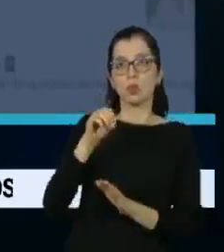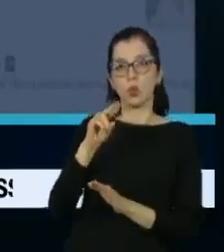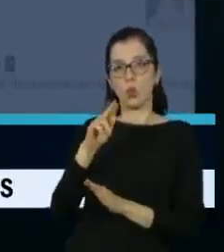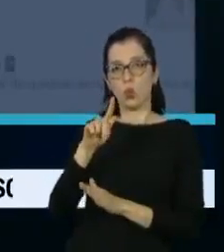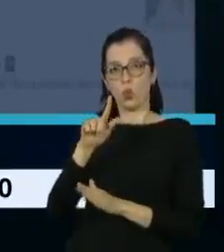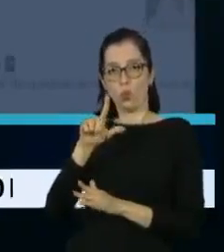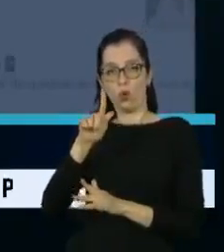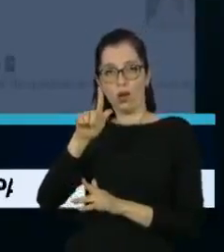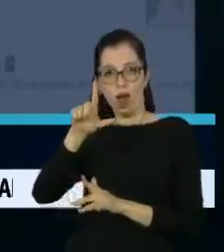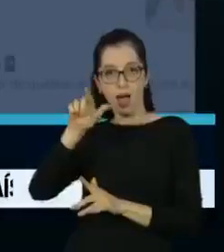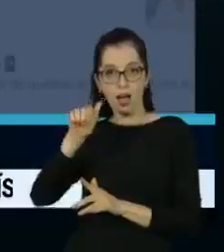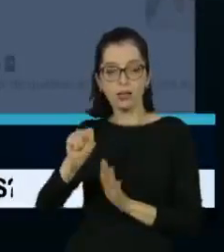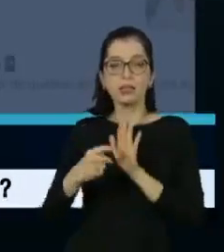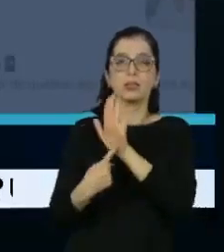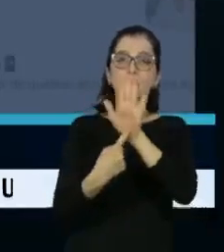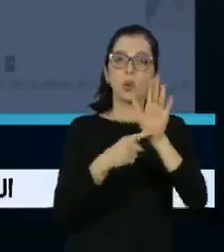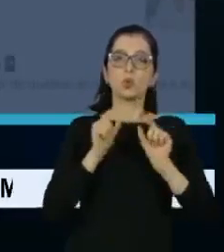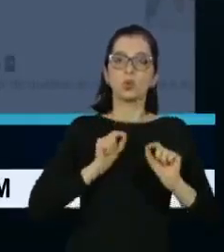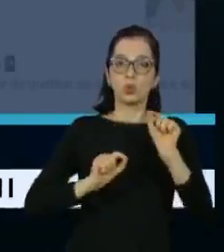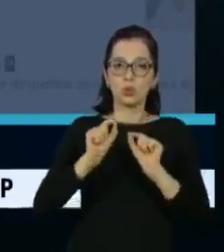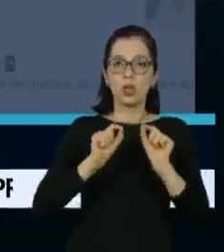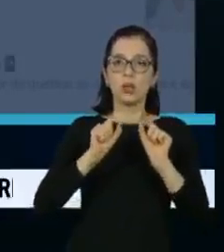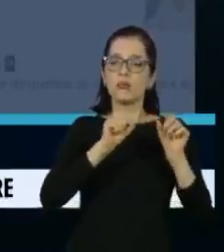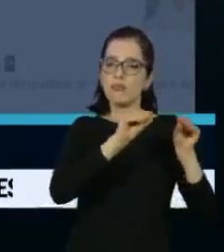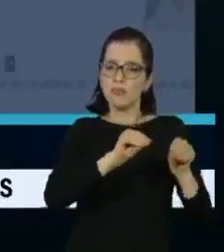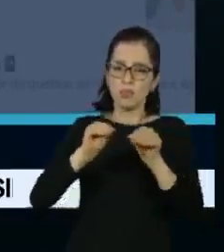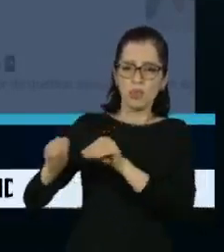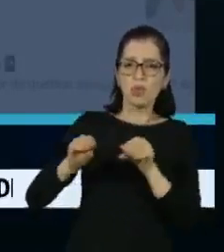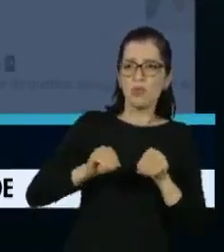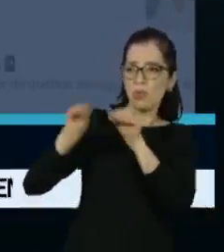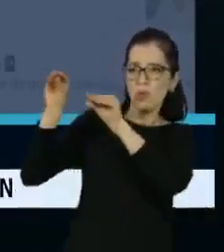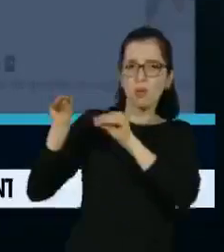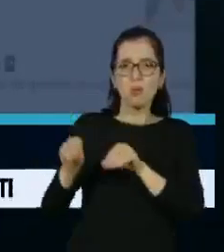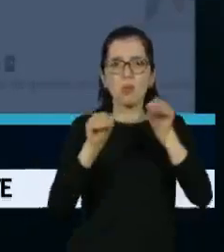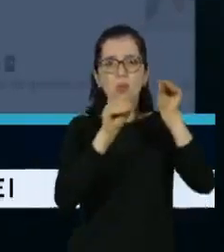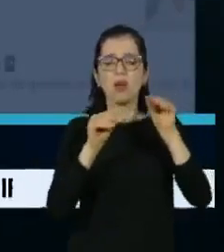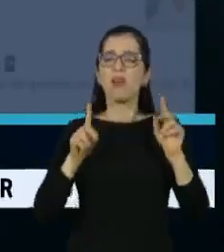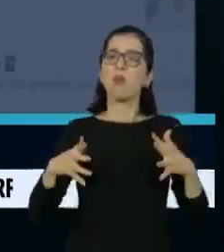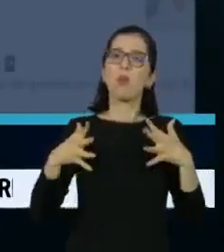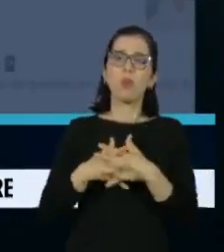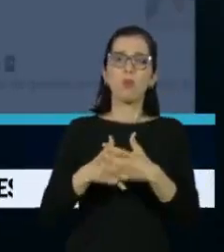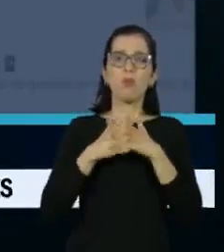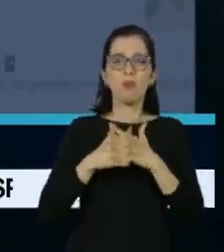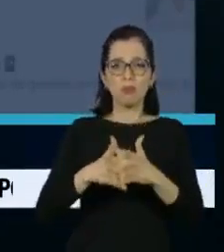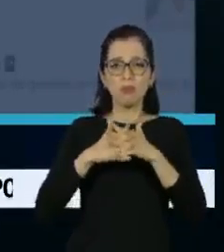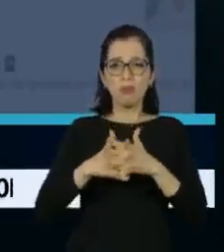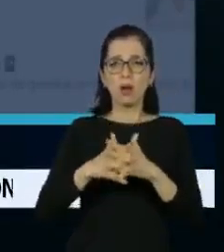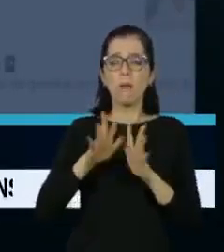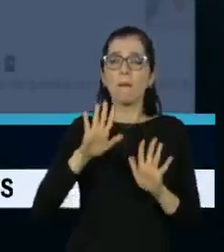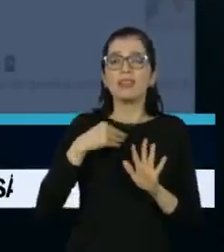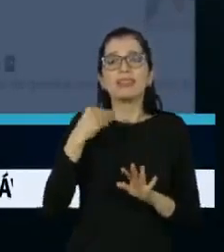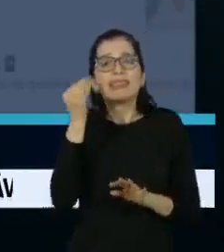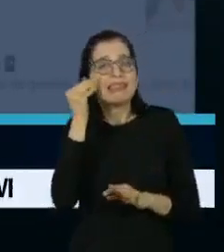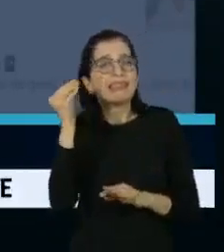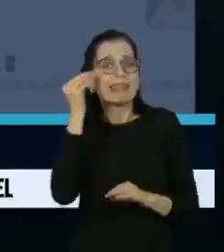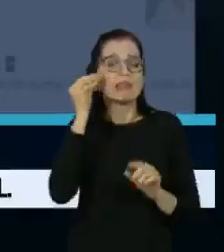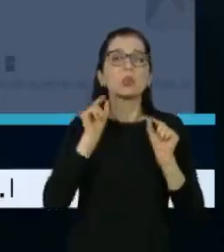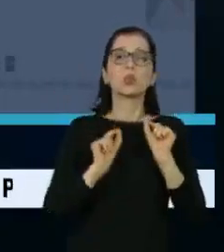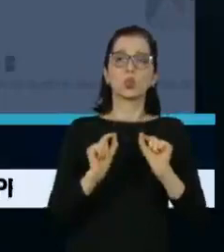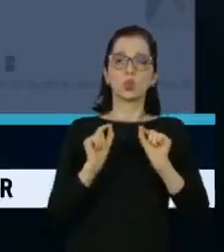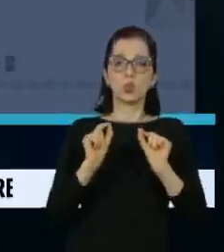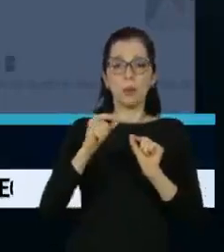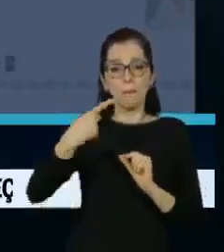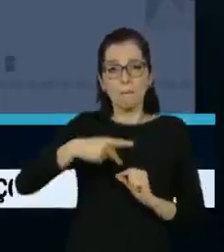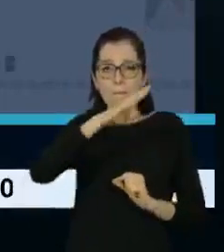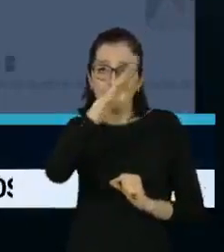é uma questão complicada e que continuará trabalhando com a bandeira do Brasil em vias legais e fechando redes criminosas